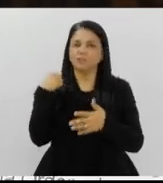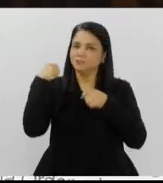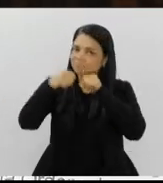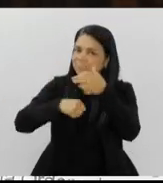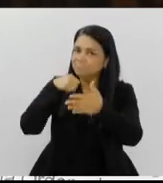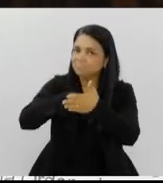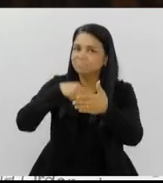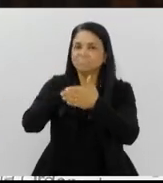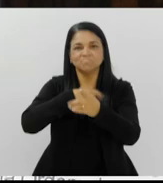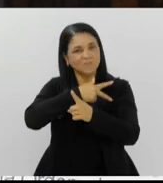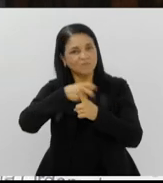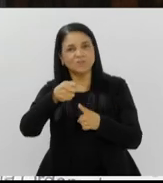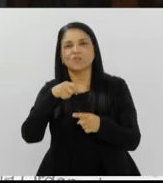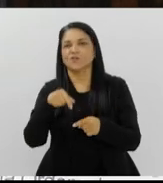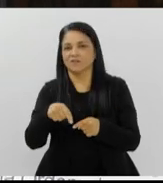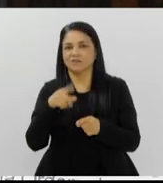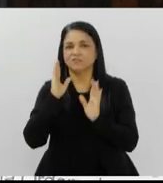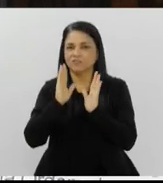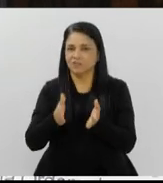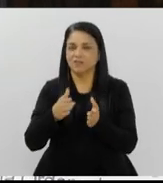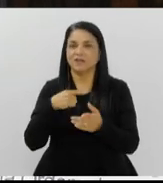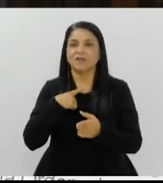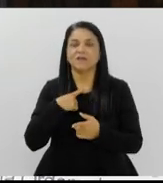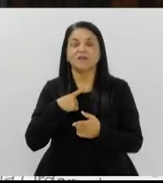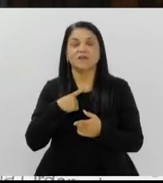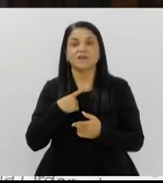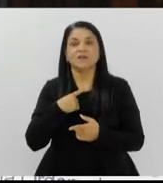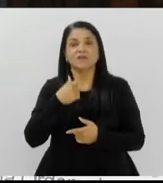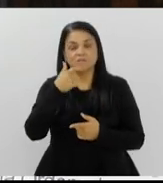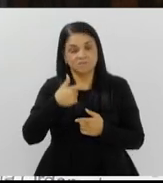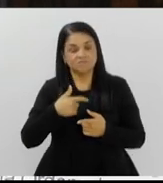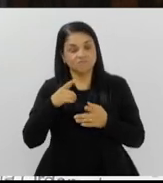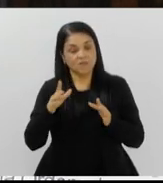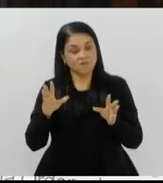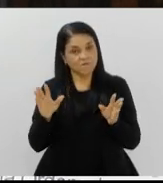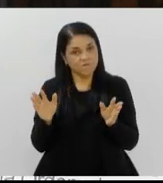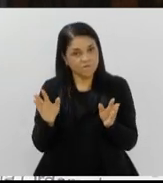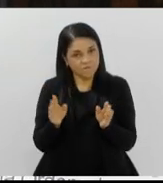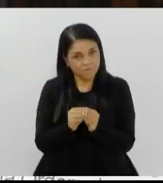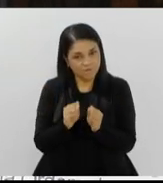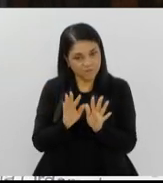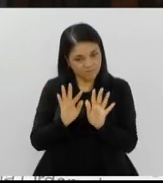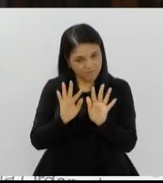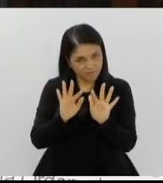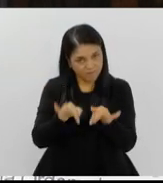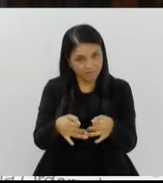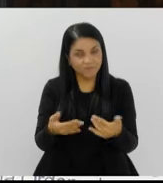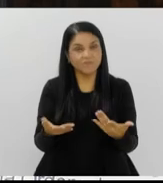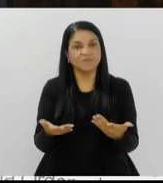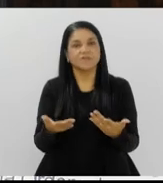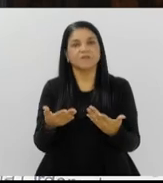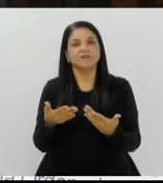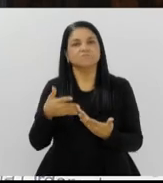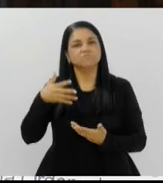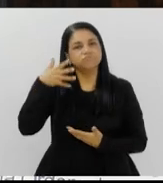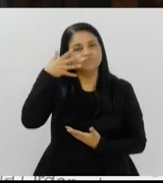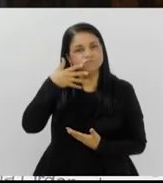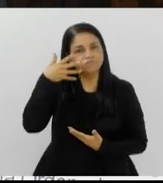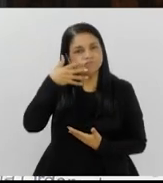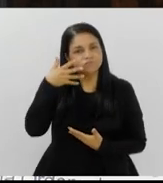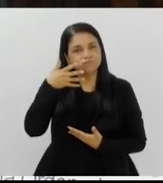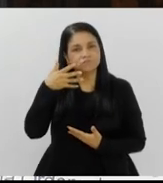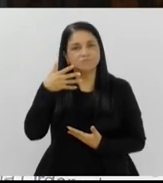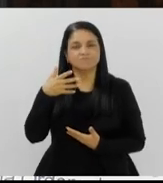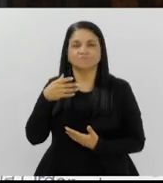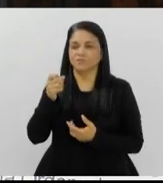somos vitoriosas. Mas eu não poderia finalizar essa breve exposição sem falar